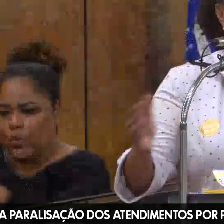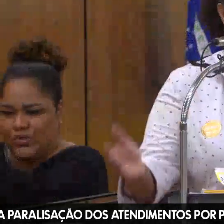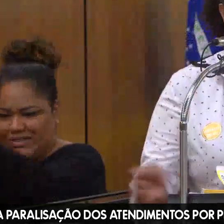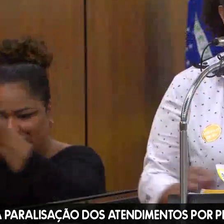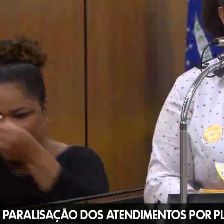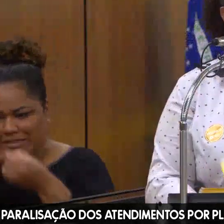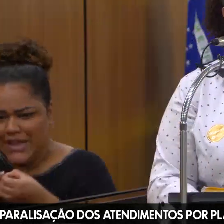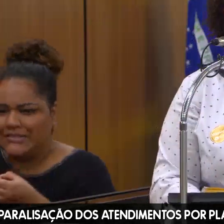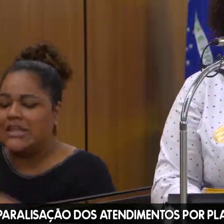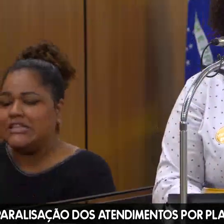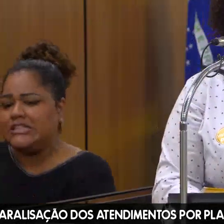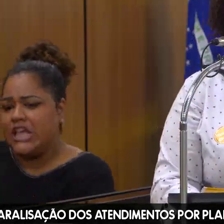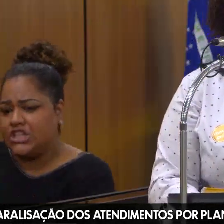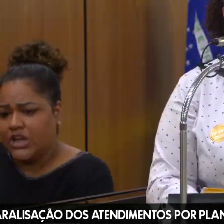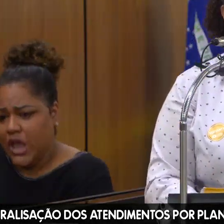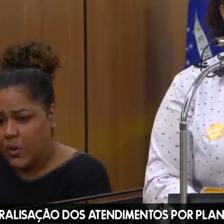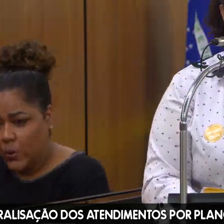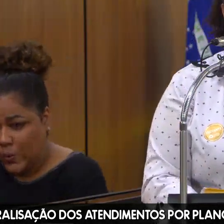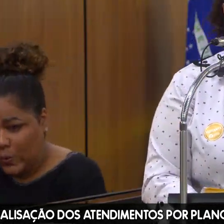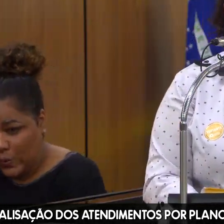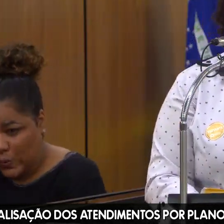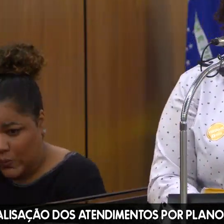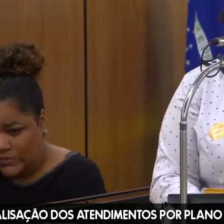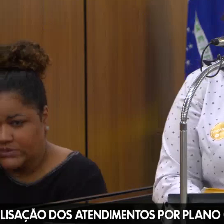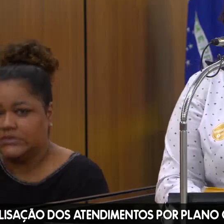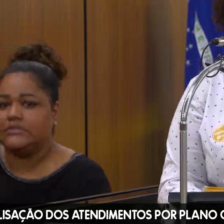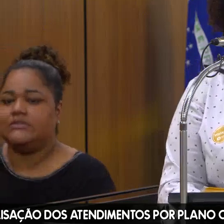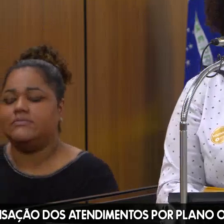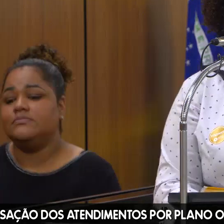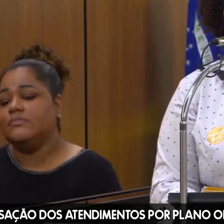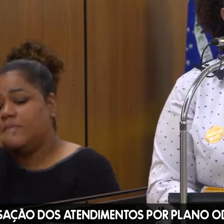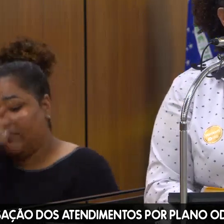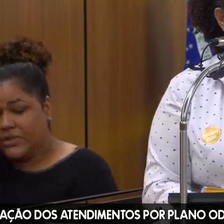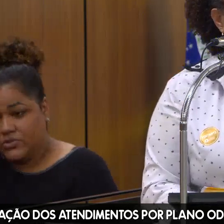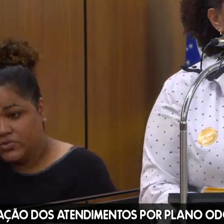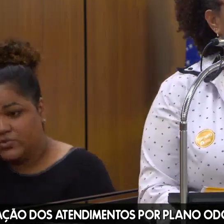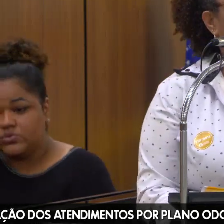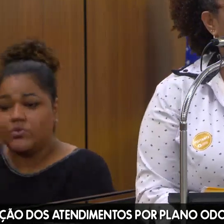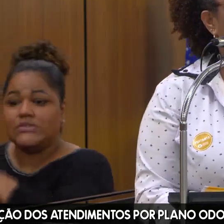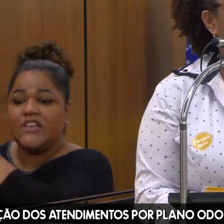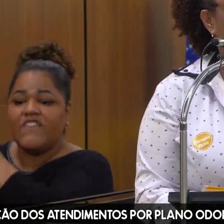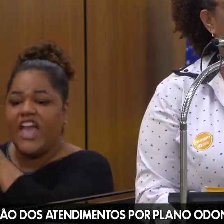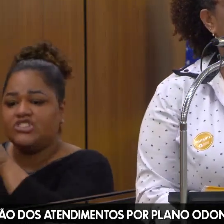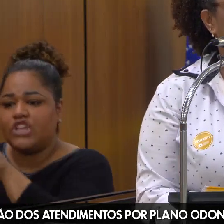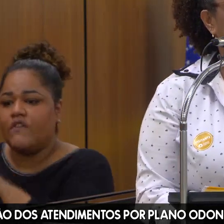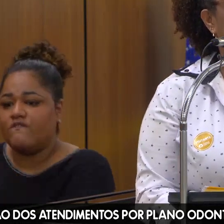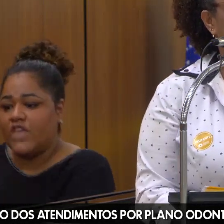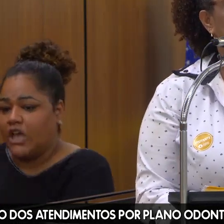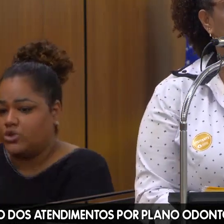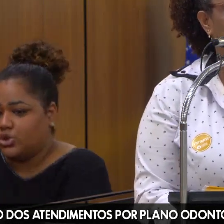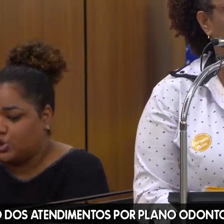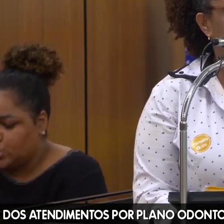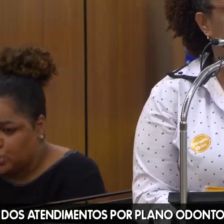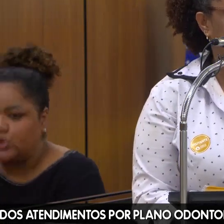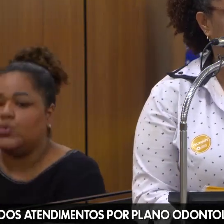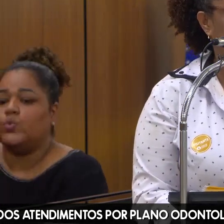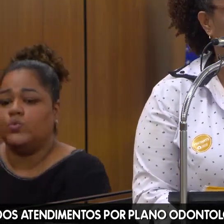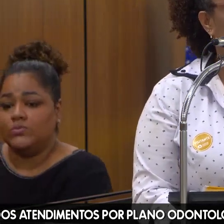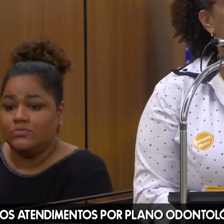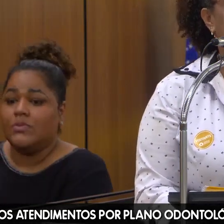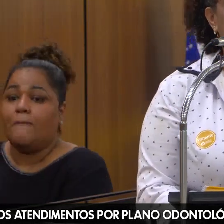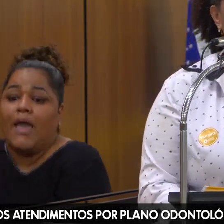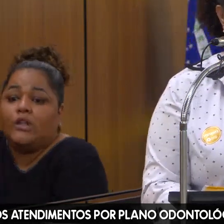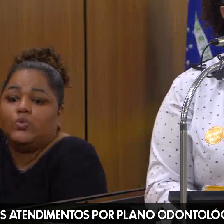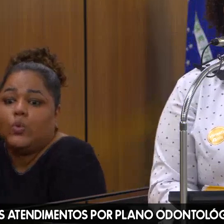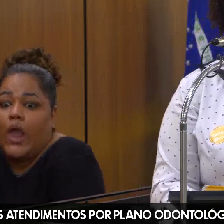Sete Lagoas tem pessoas que viajaram desde ontem tem gente que veio na estrada